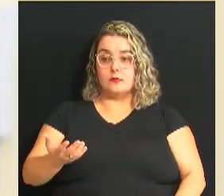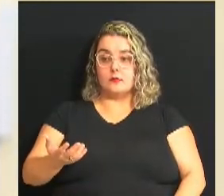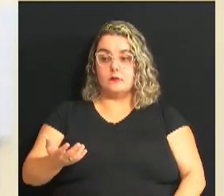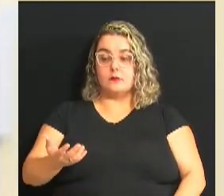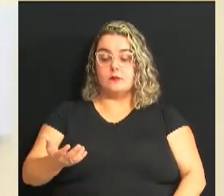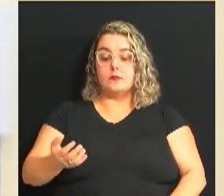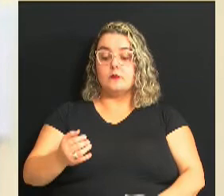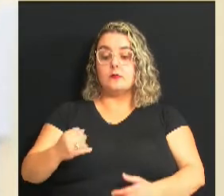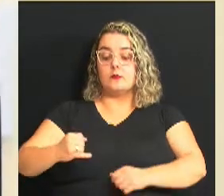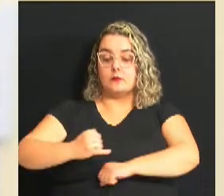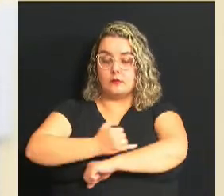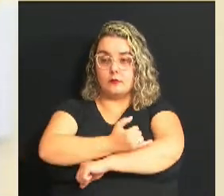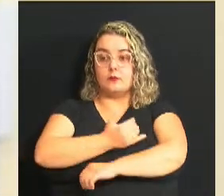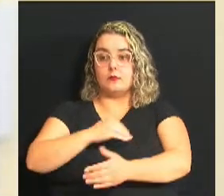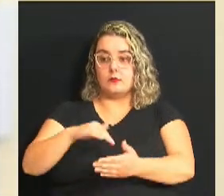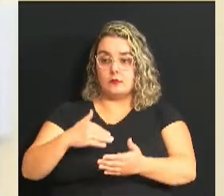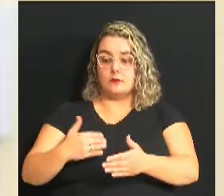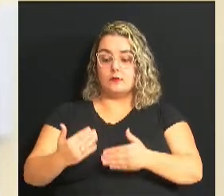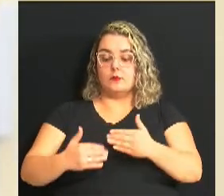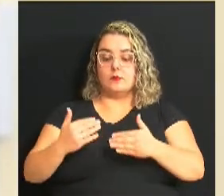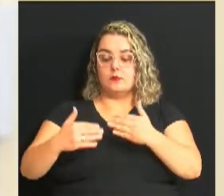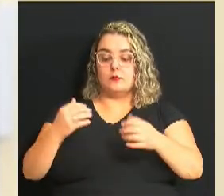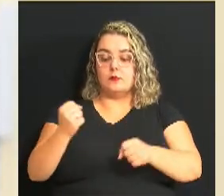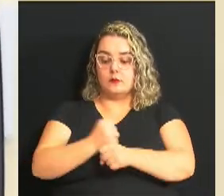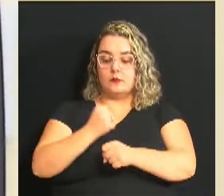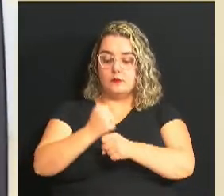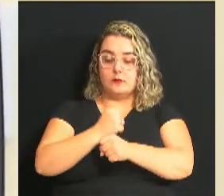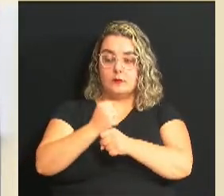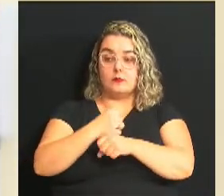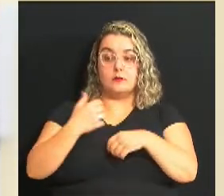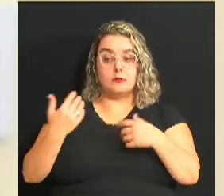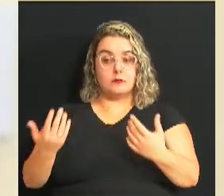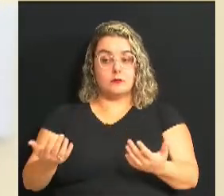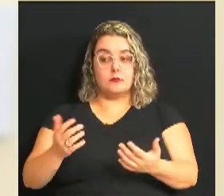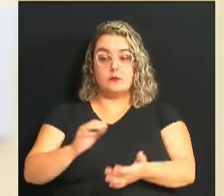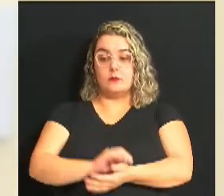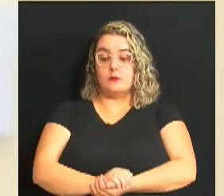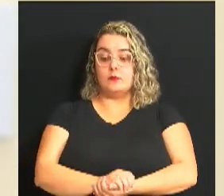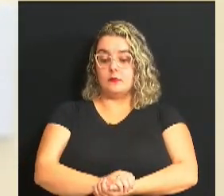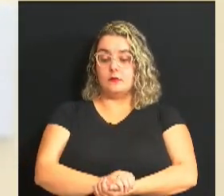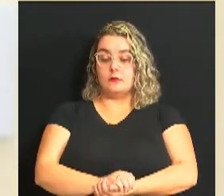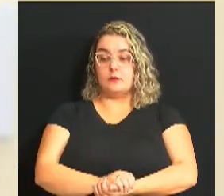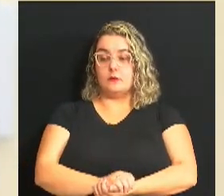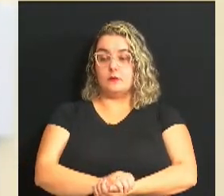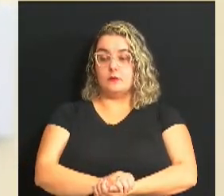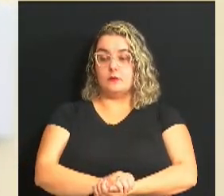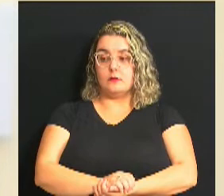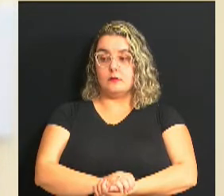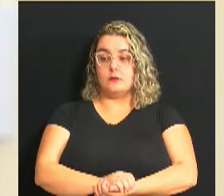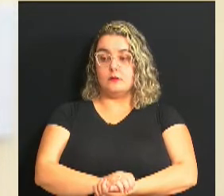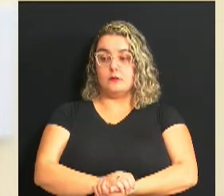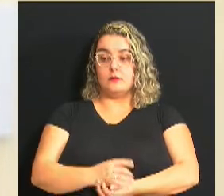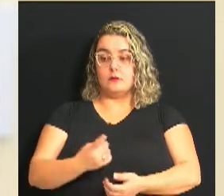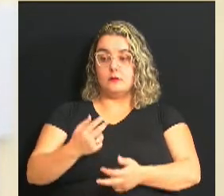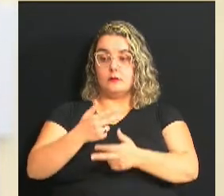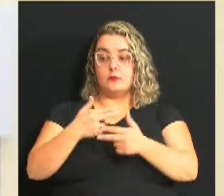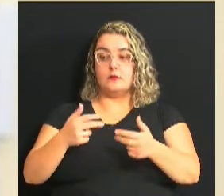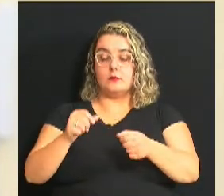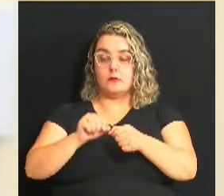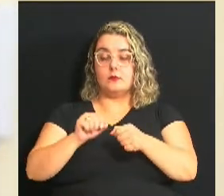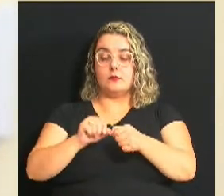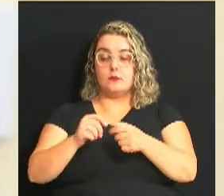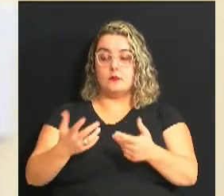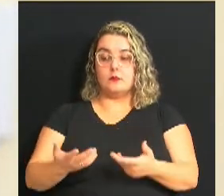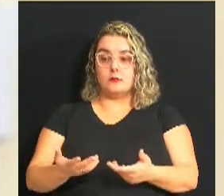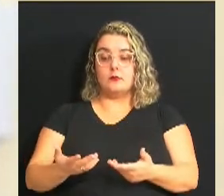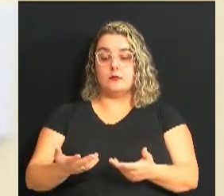Infraestrutura, que gere todas as obras. E aí, uma das coisas que a gente resolveu fazer, a partir